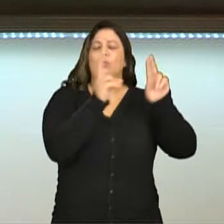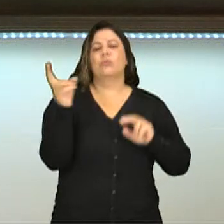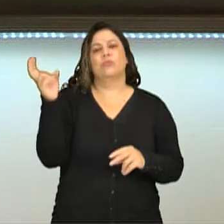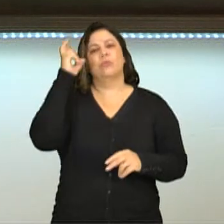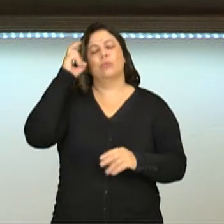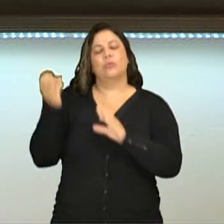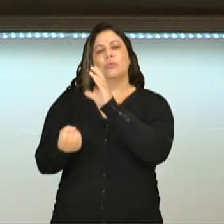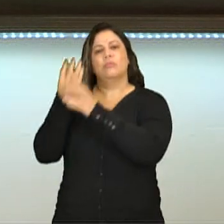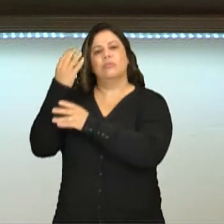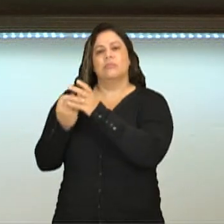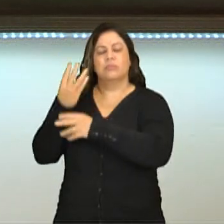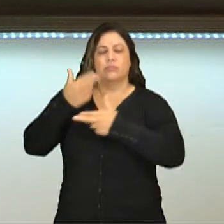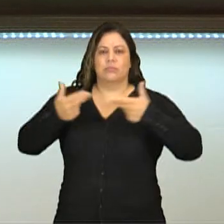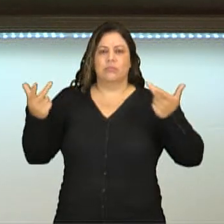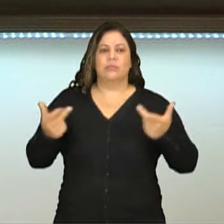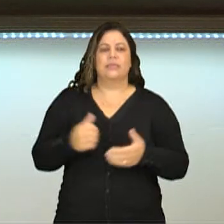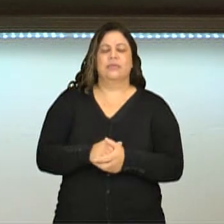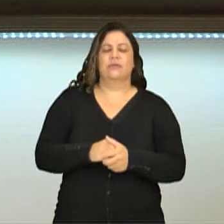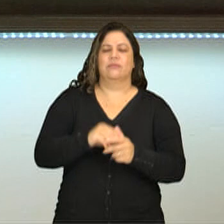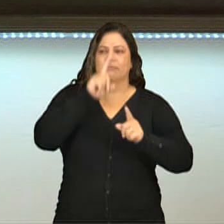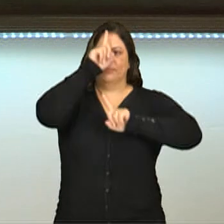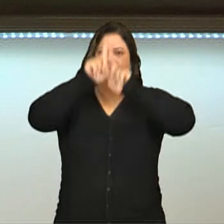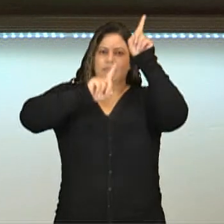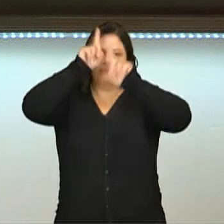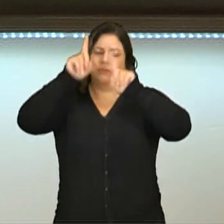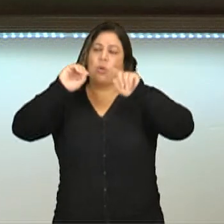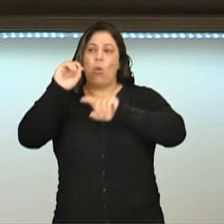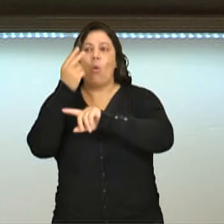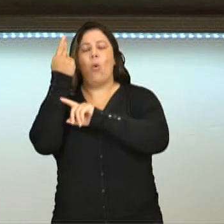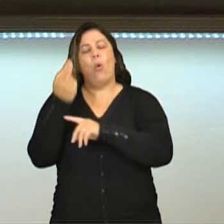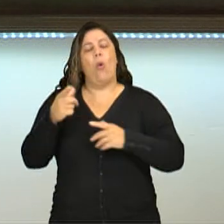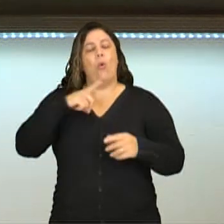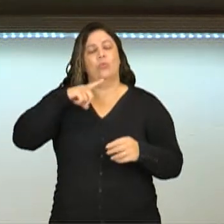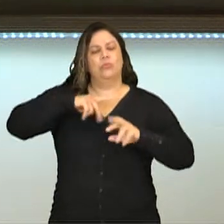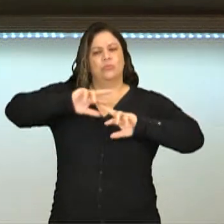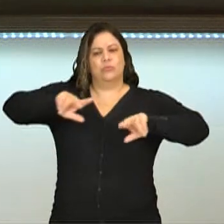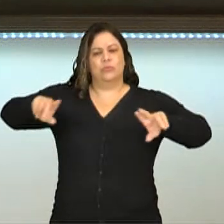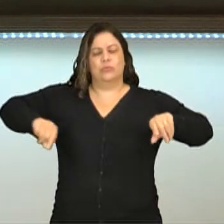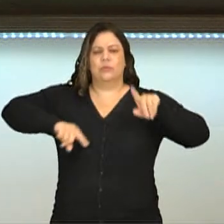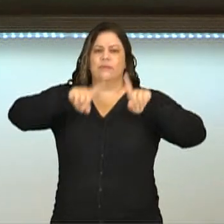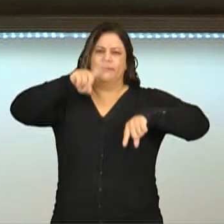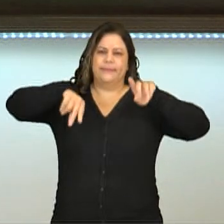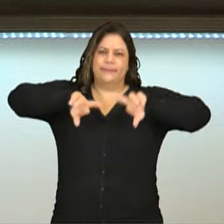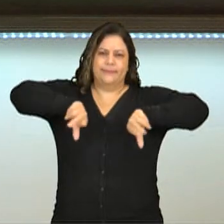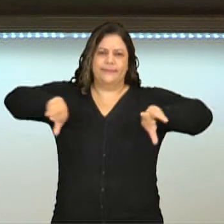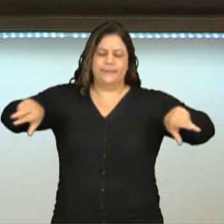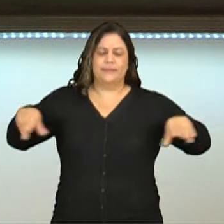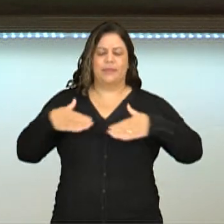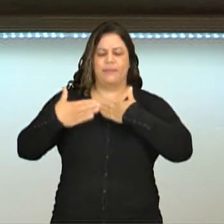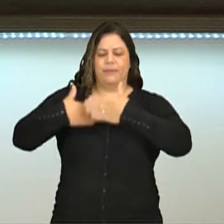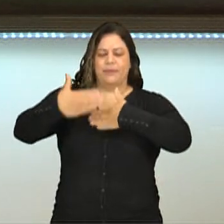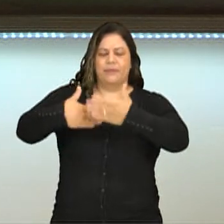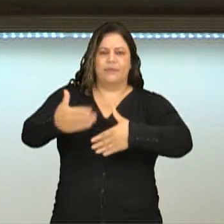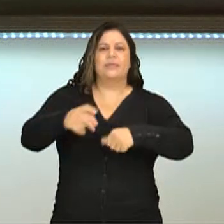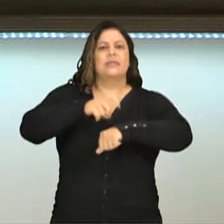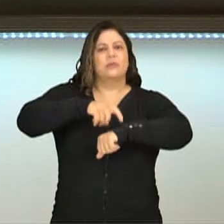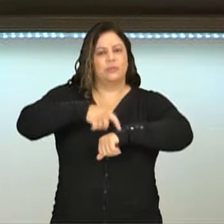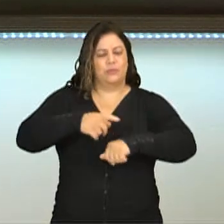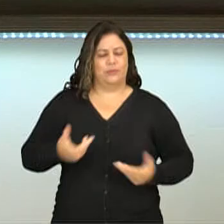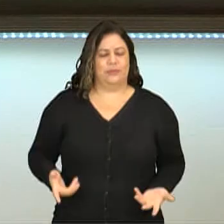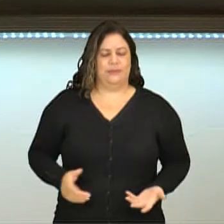de origem, às suas criações? Ou tiveram várias diferenças com o passar do tempo, com o passar dos anos?